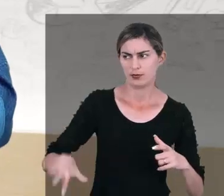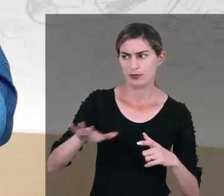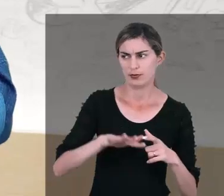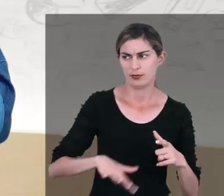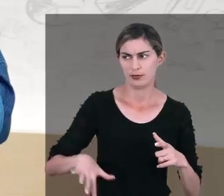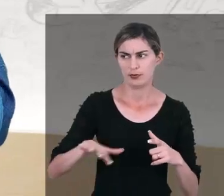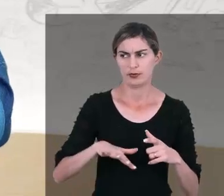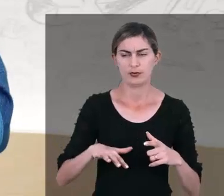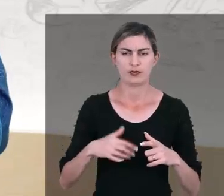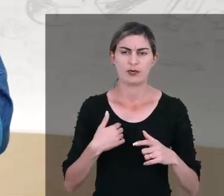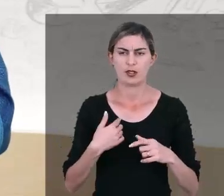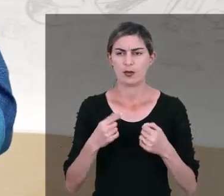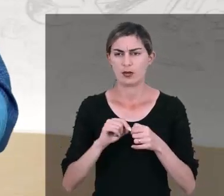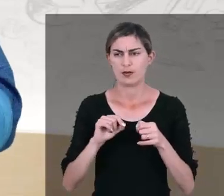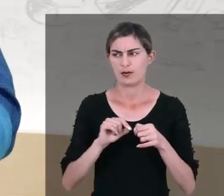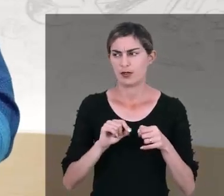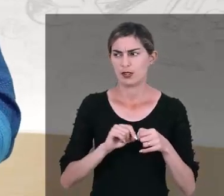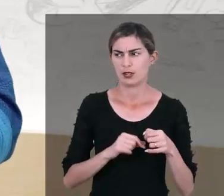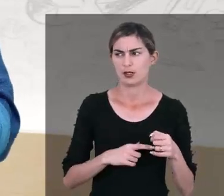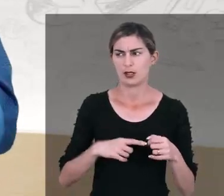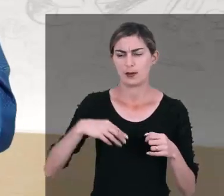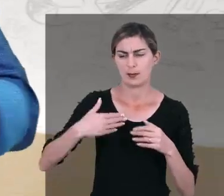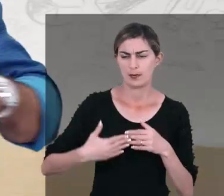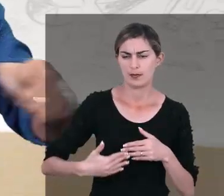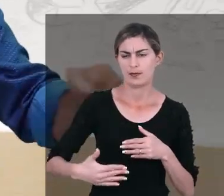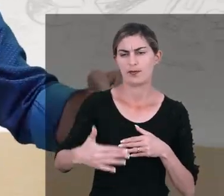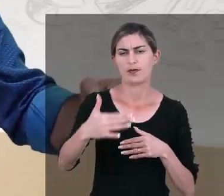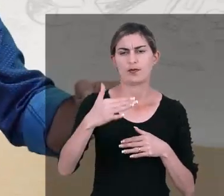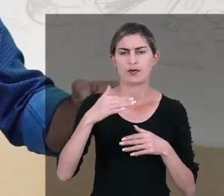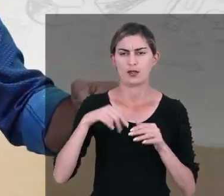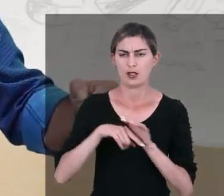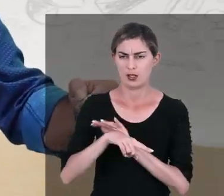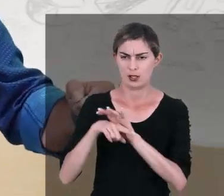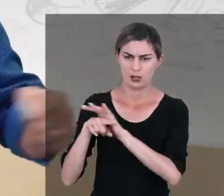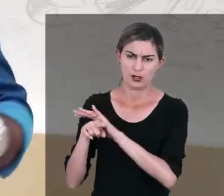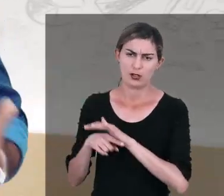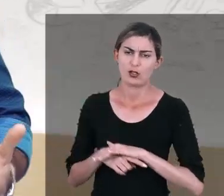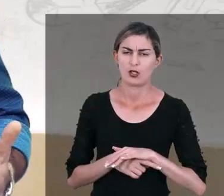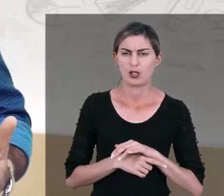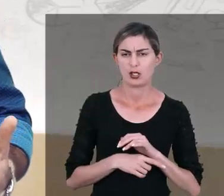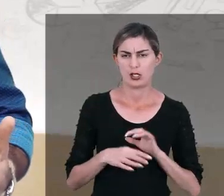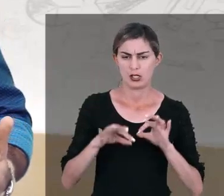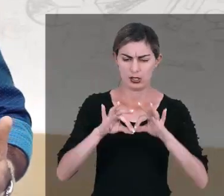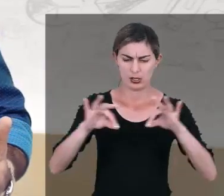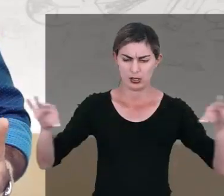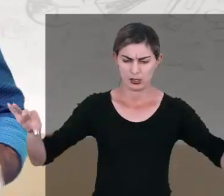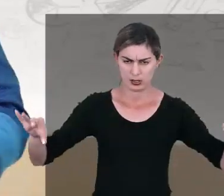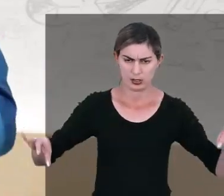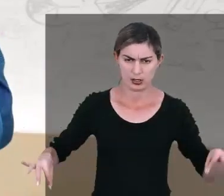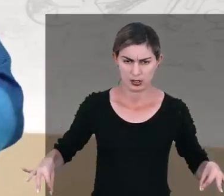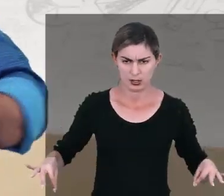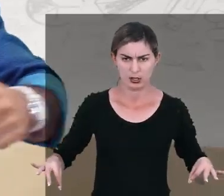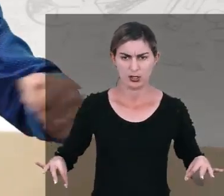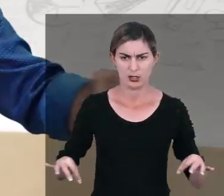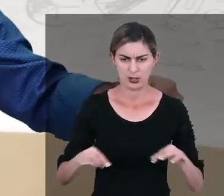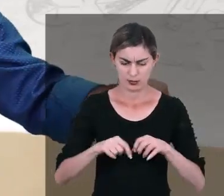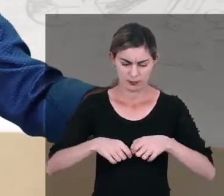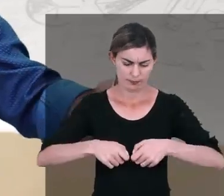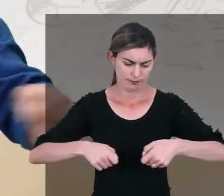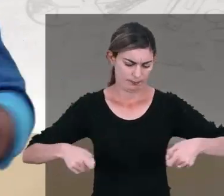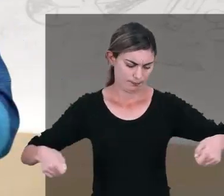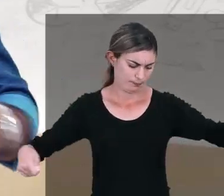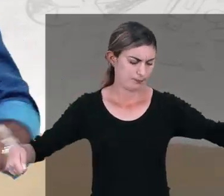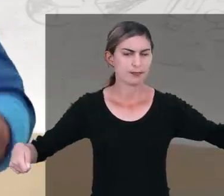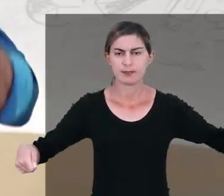vai ser feita mediante o levantamento físico com trena, né? A trena aquela que a